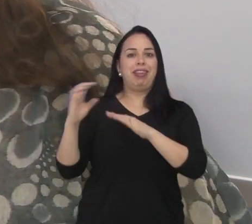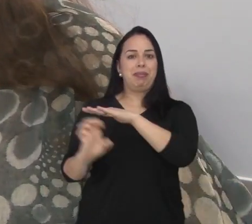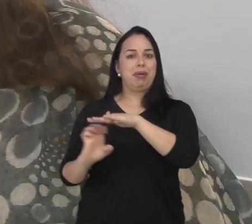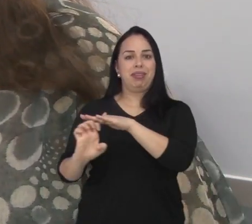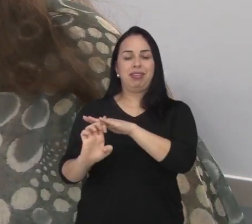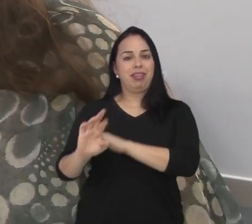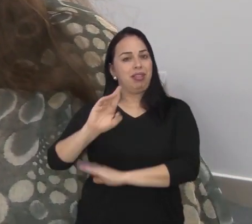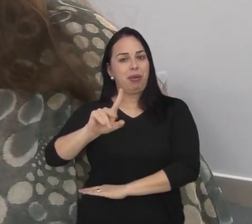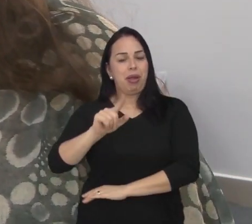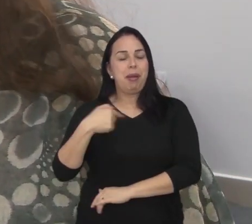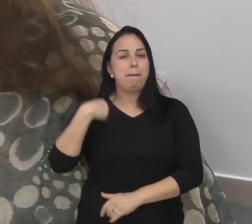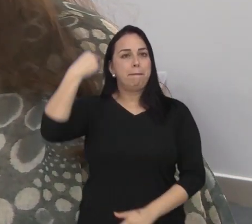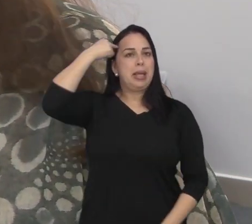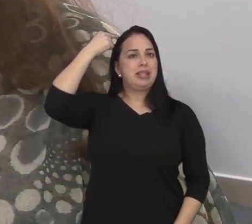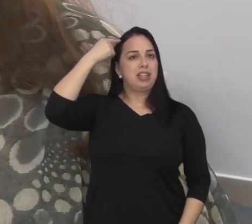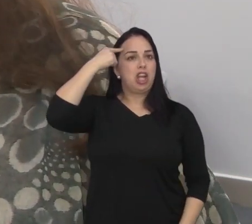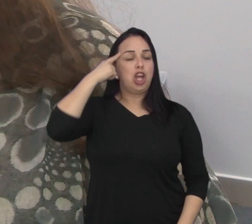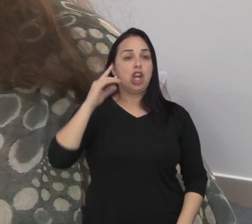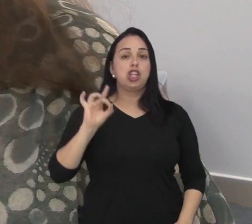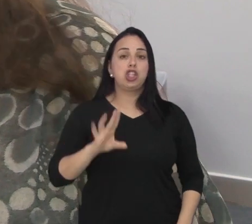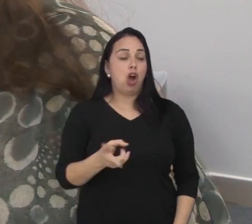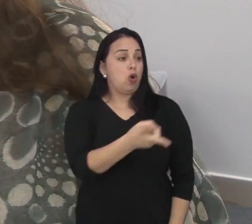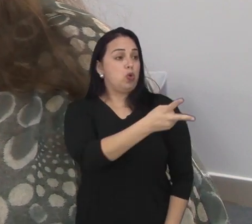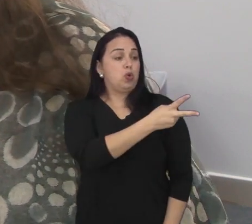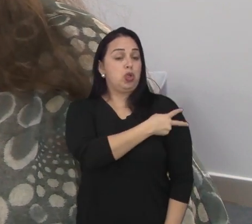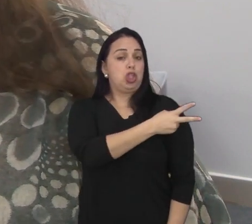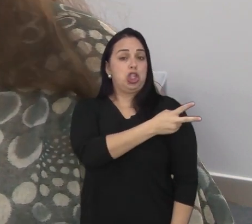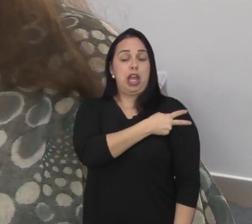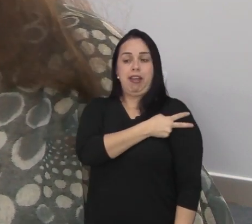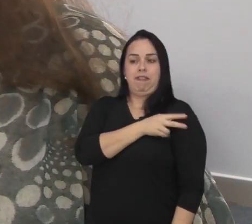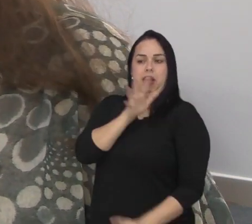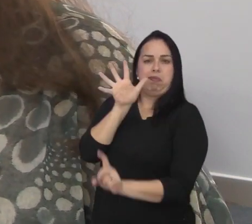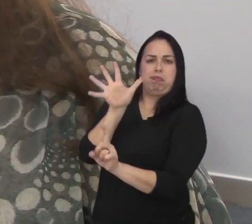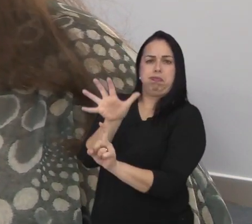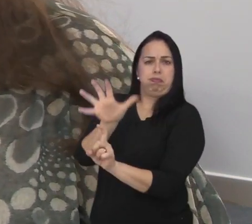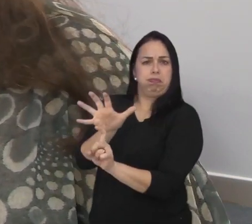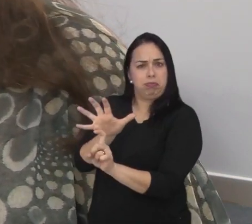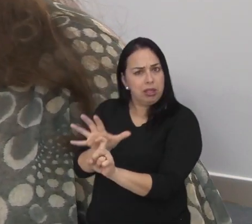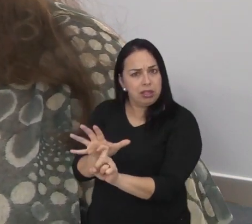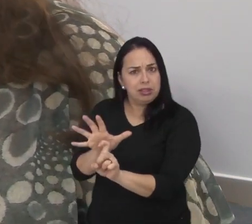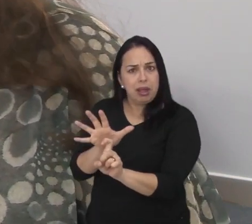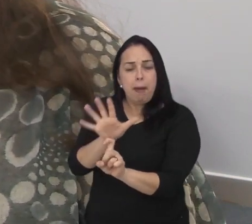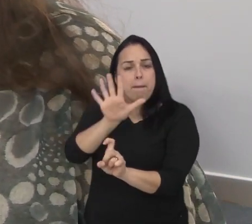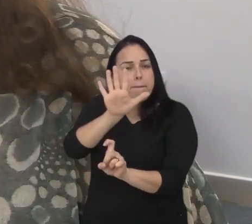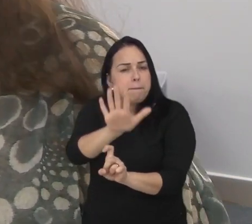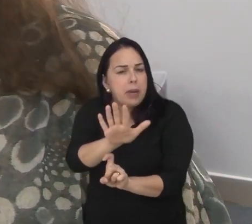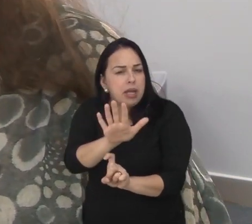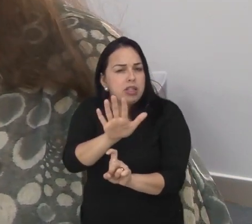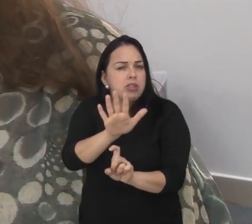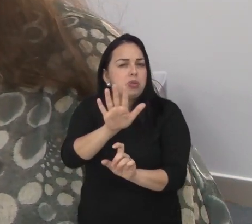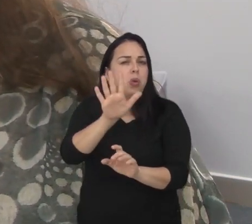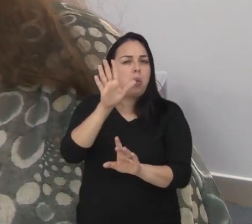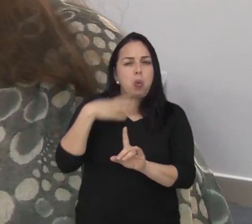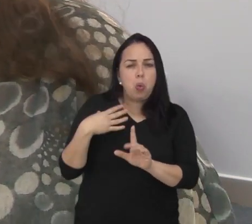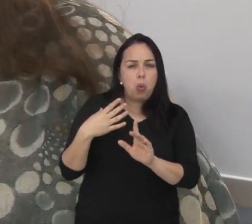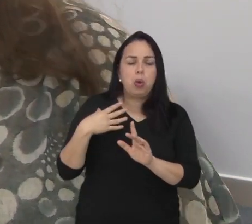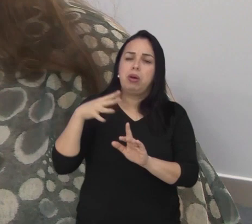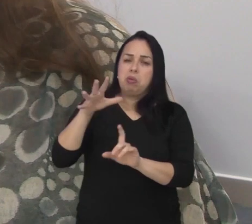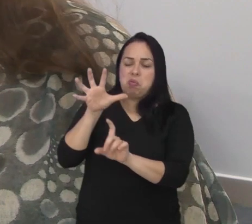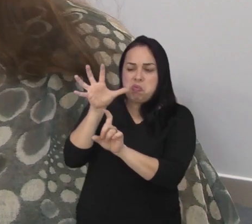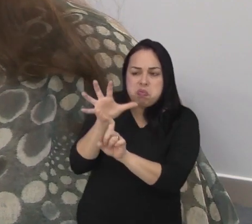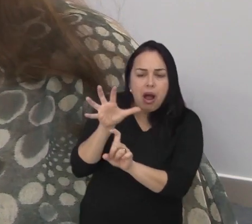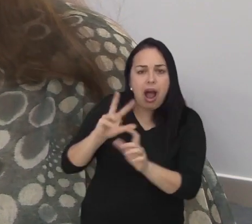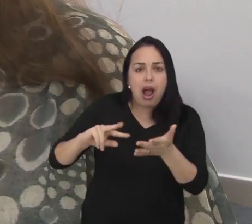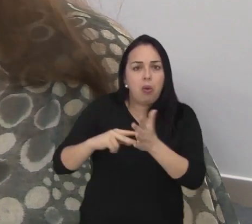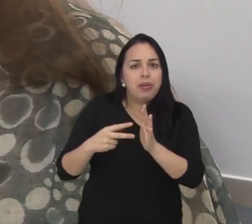ele não é só hierarquizado. Muitas vezes as pessoas pensam no assédio como uma postura de um gestor para com um subordinado. Mas